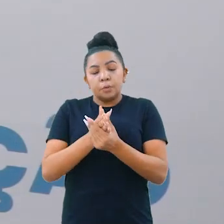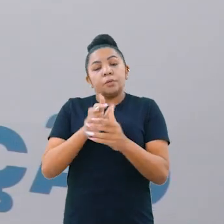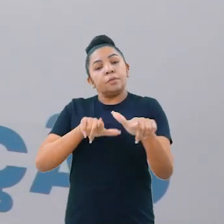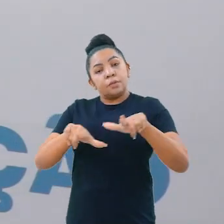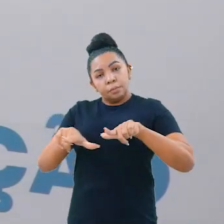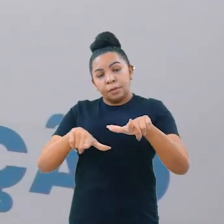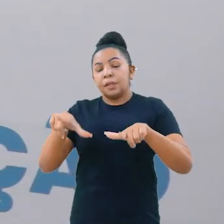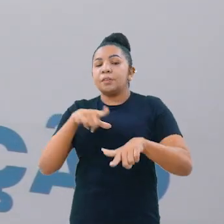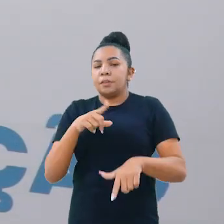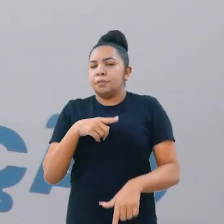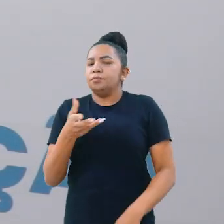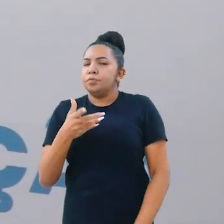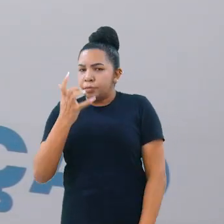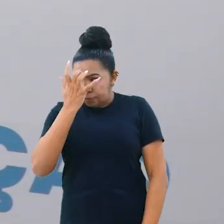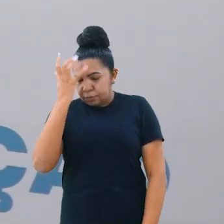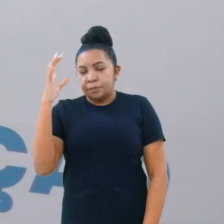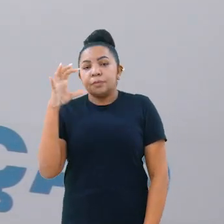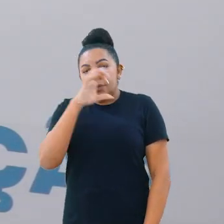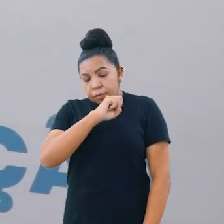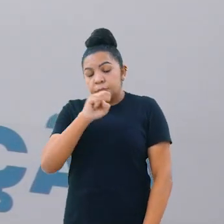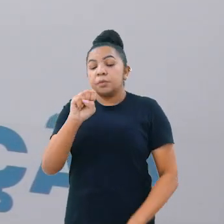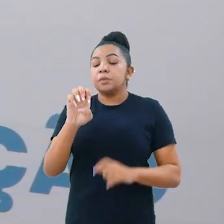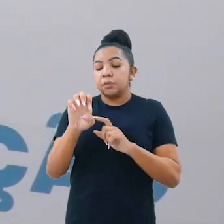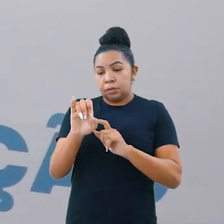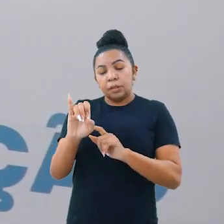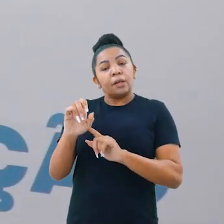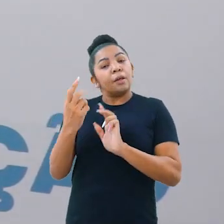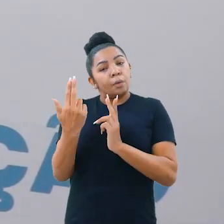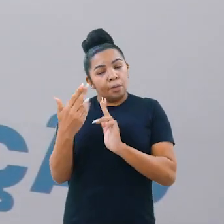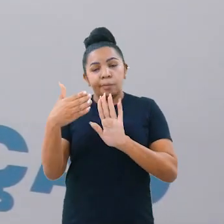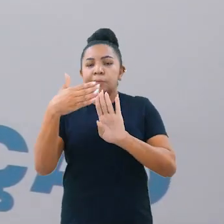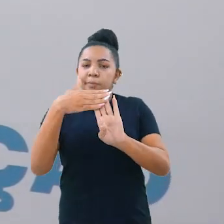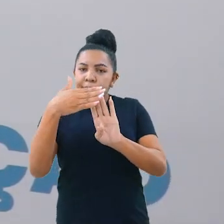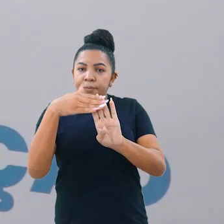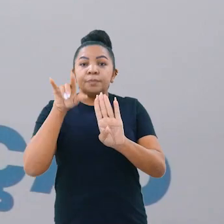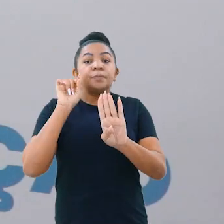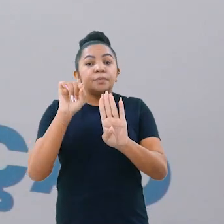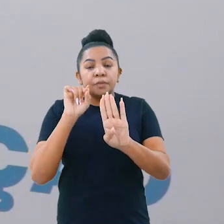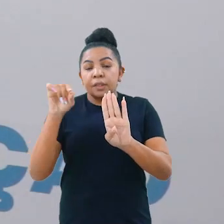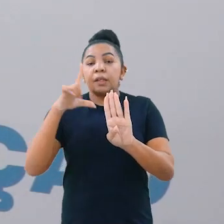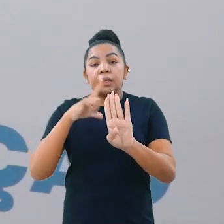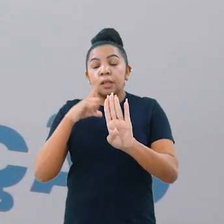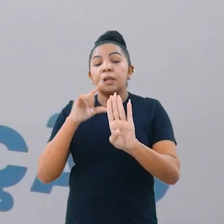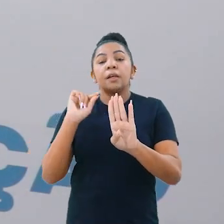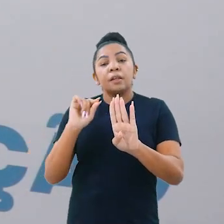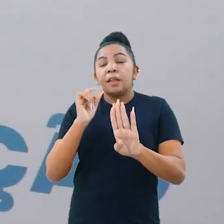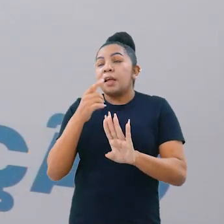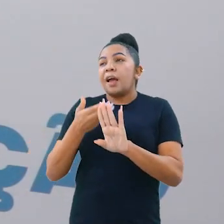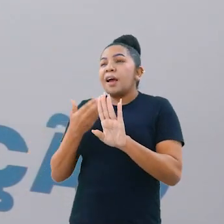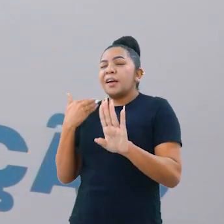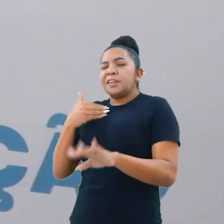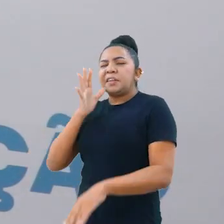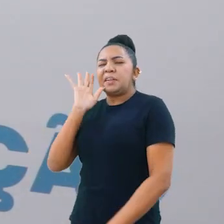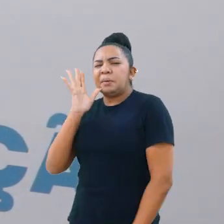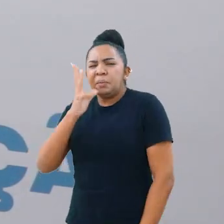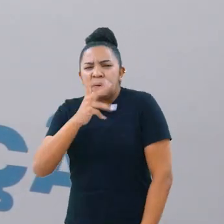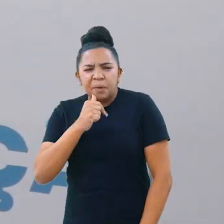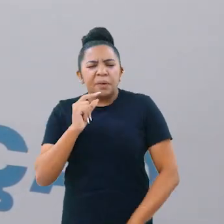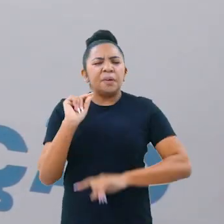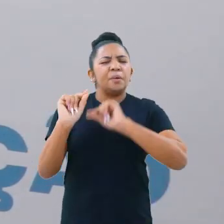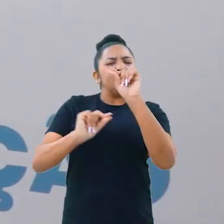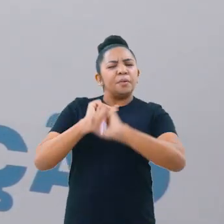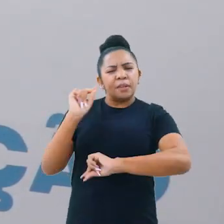saber que o processo está tendo agilidade. Então o SEI, ele tem essa proposta, né, de fazer com que aquilo